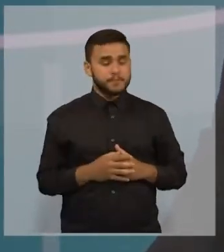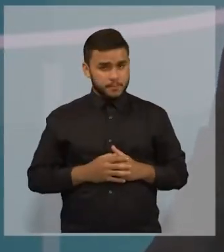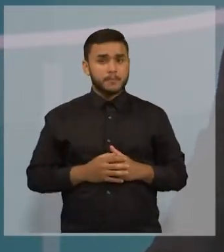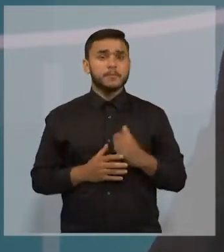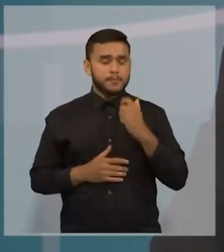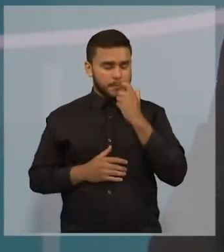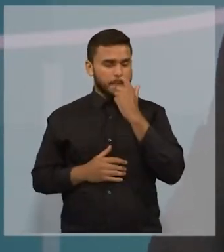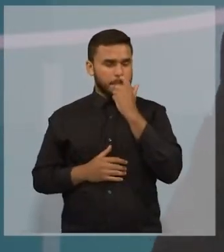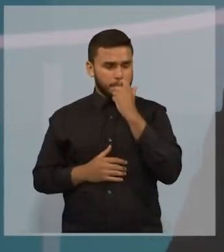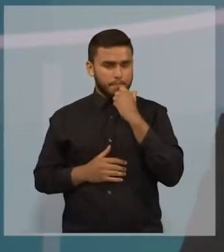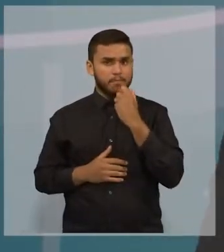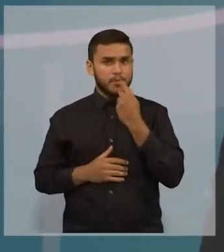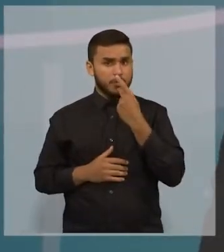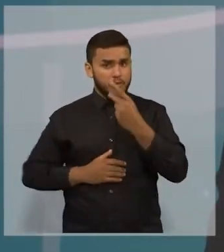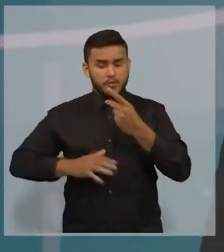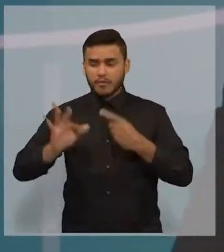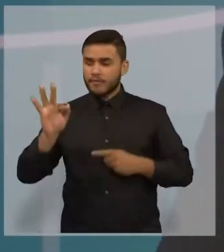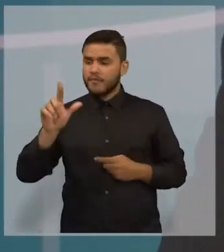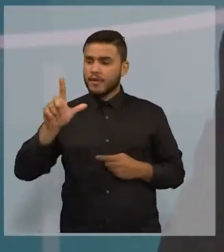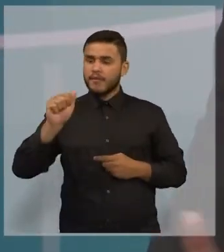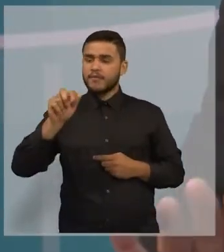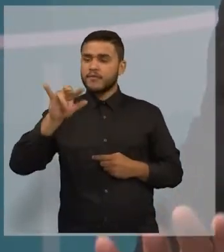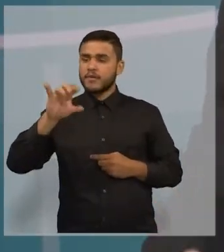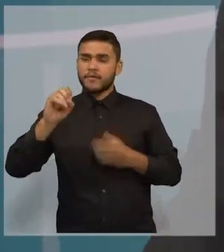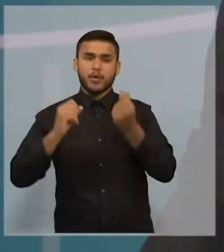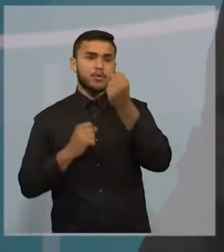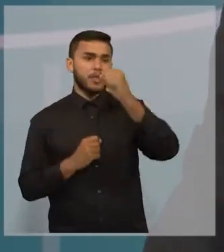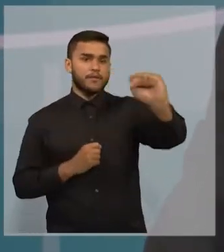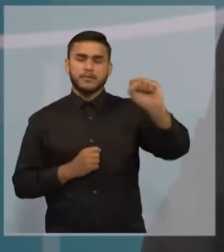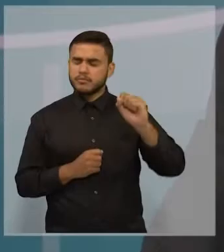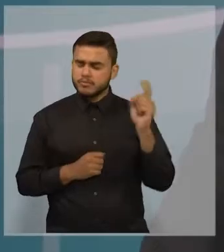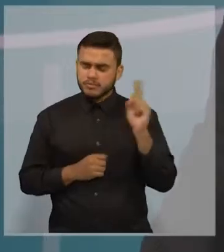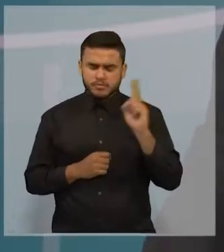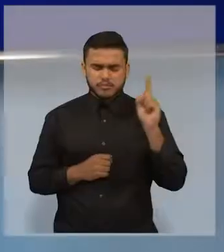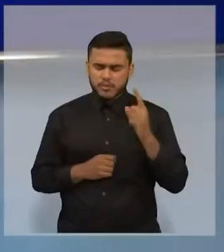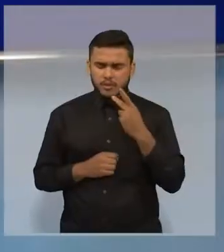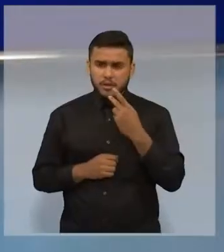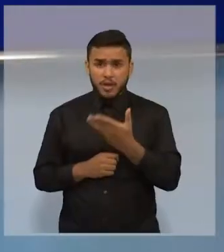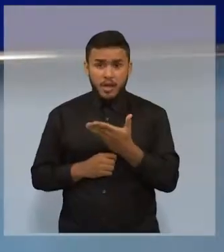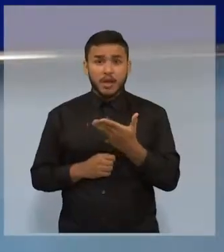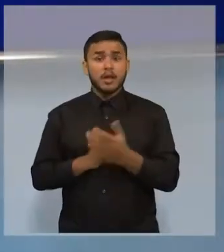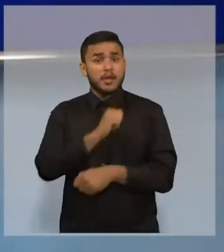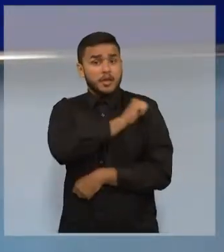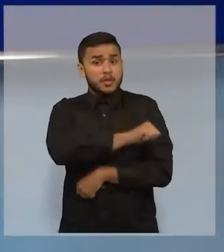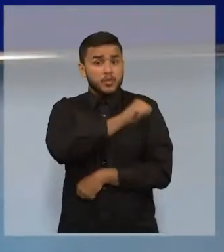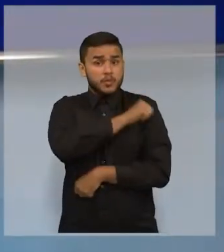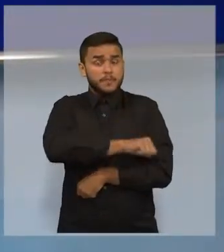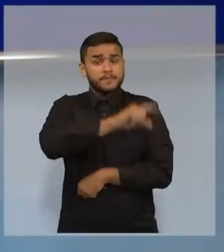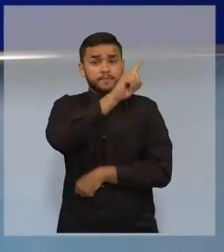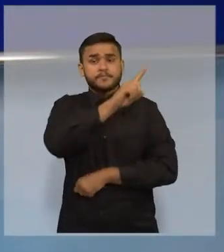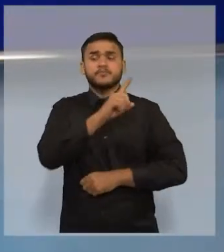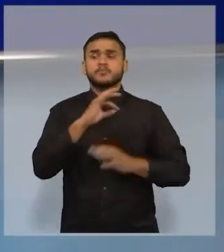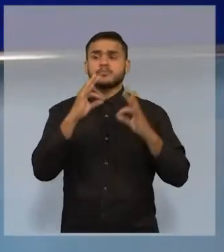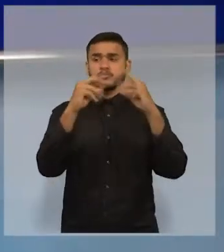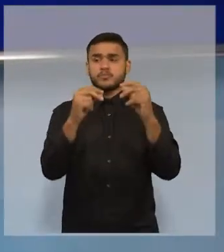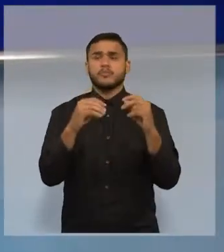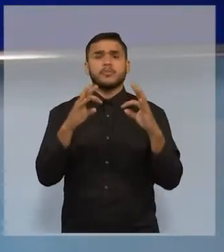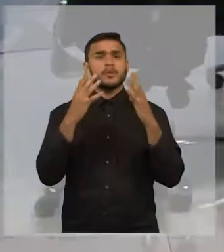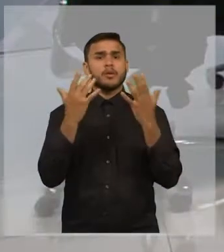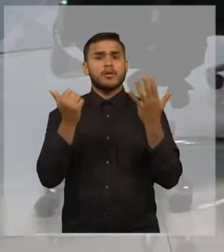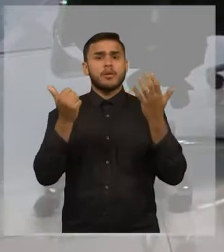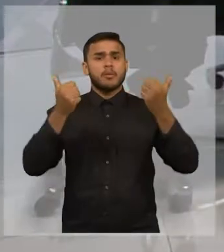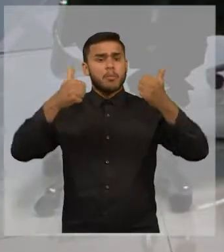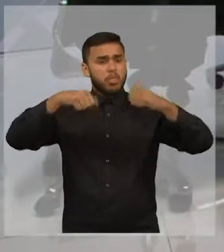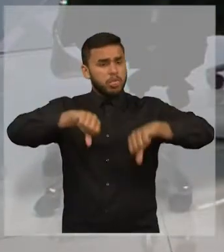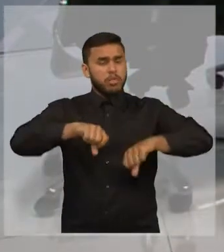muito ruim. Agora, eu não estou defendendo o Flávio Bolsonaro, eu acho que o Rio de Janeiro, a